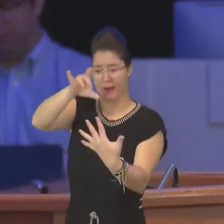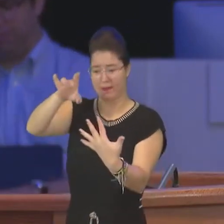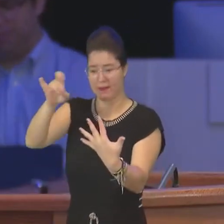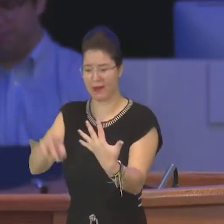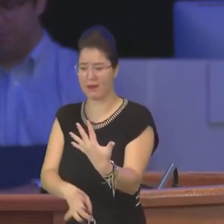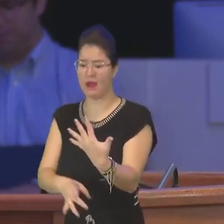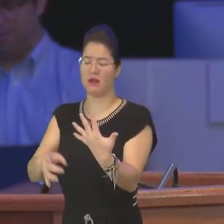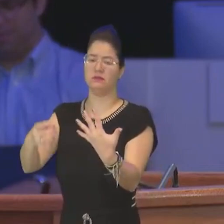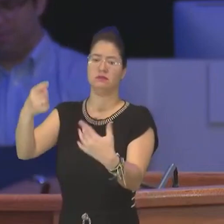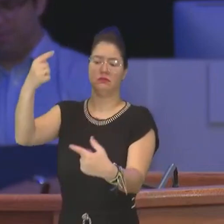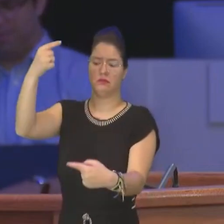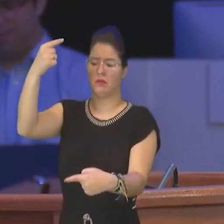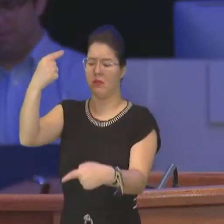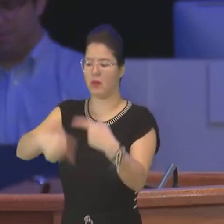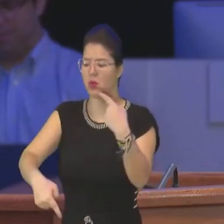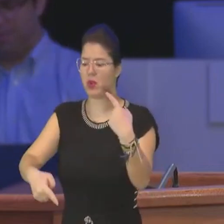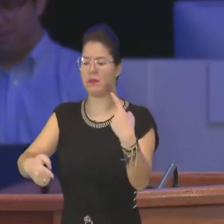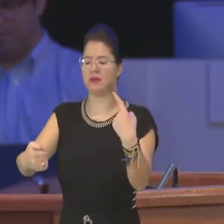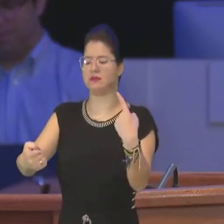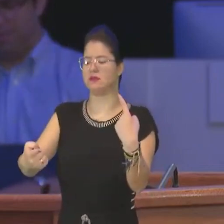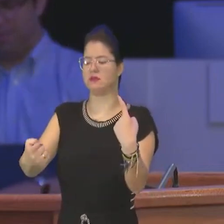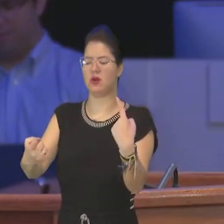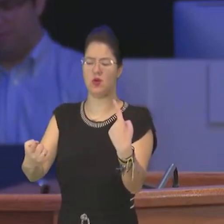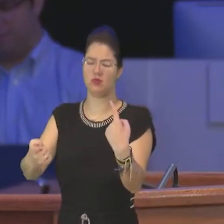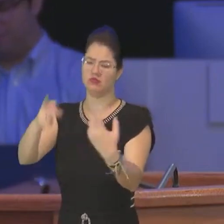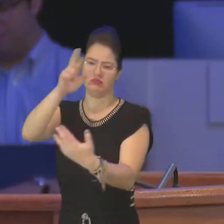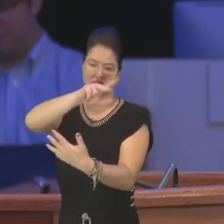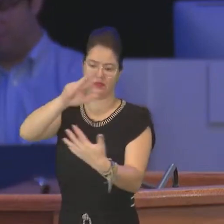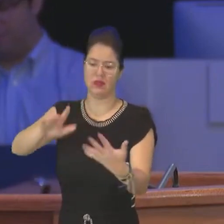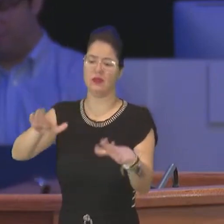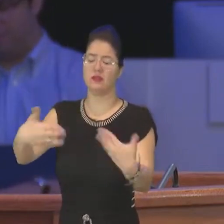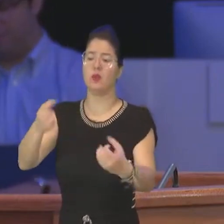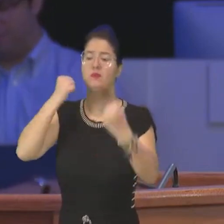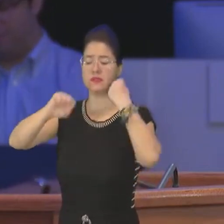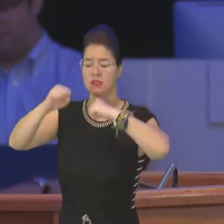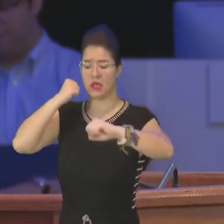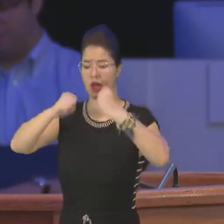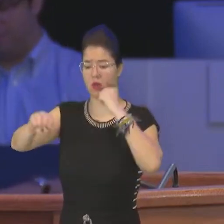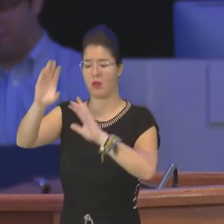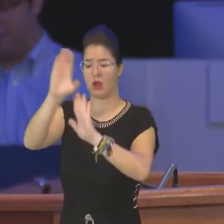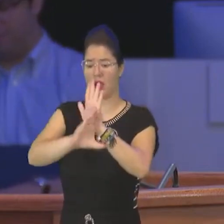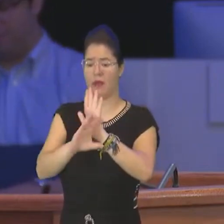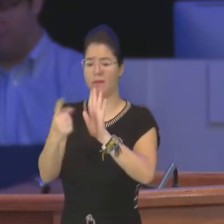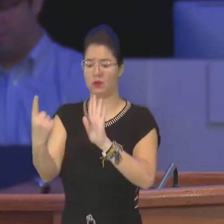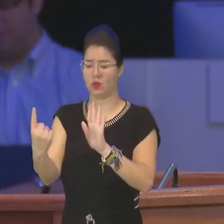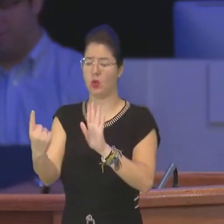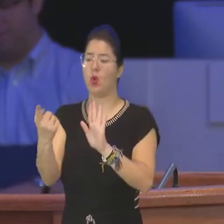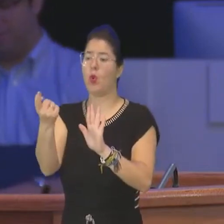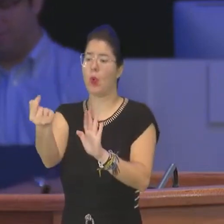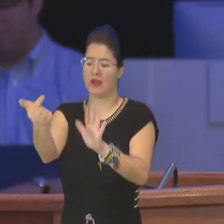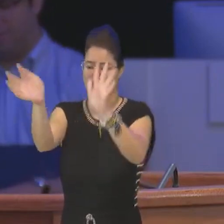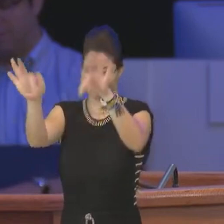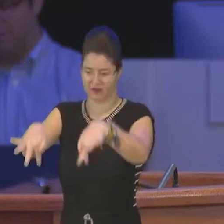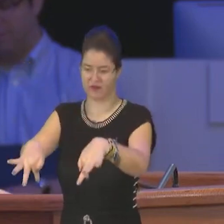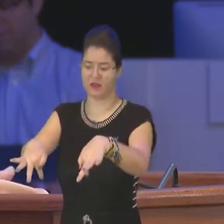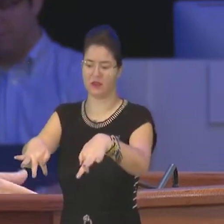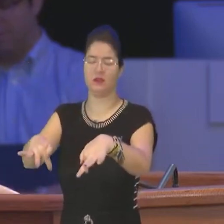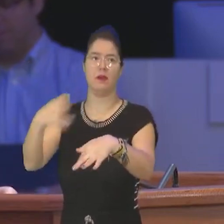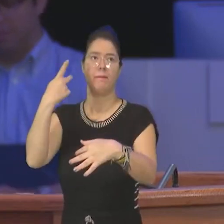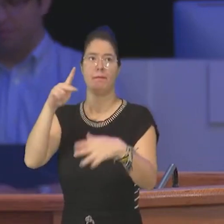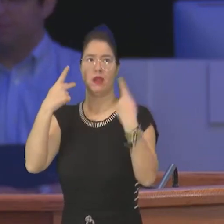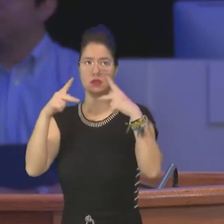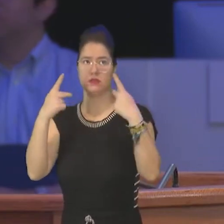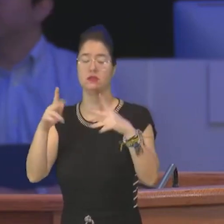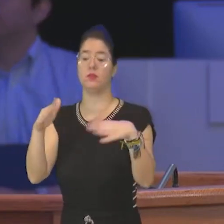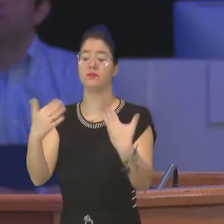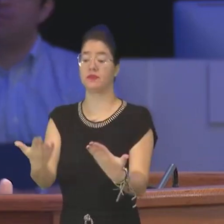proibição de se sentarem à mesa com os ímpios. O que diz o Salmo de número 1? Abra lá o Salmo de número 1, irmãos, eu vou caminhar para o final, a nossa hora avança. O